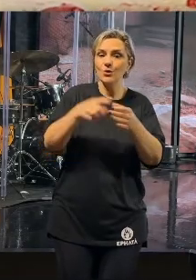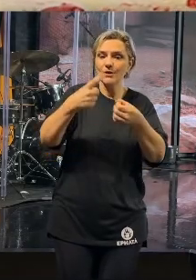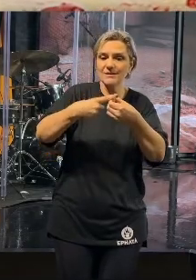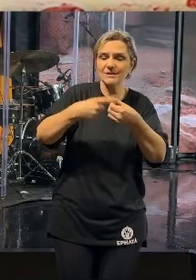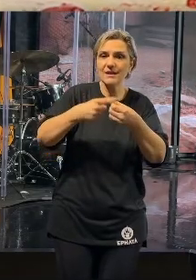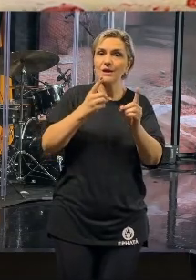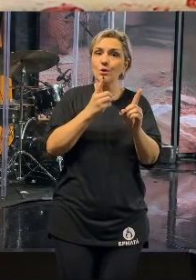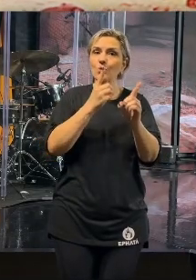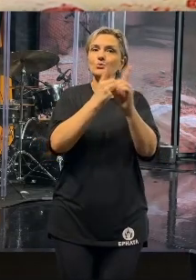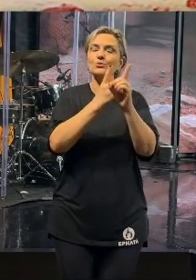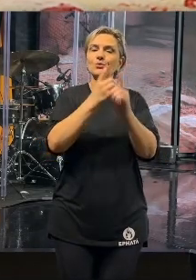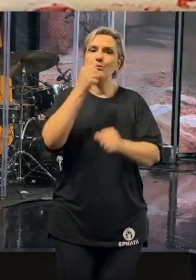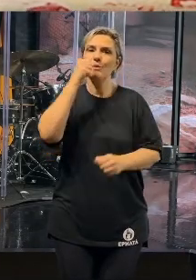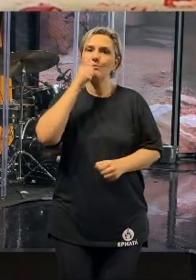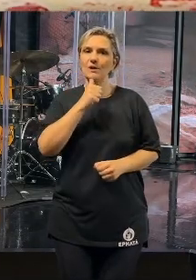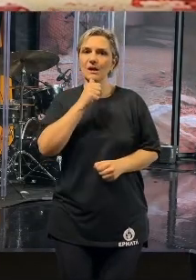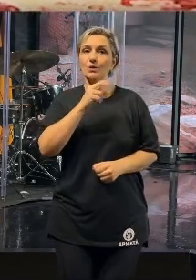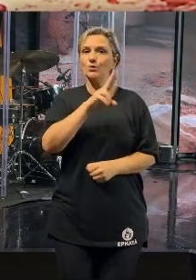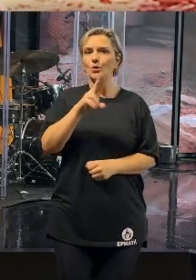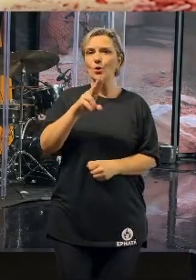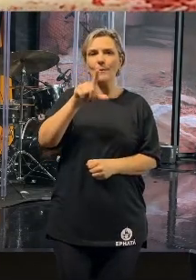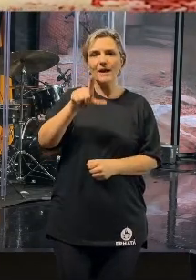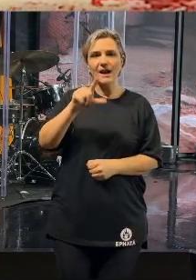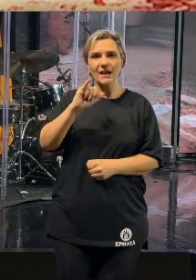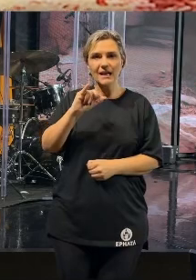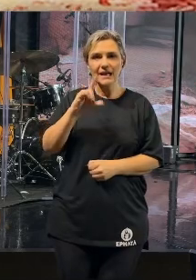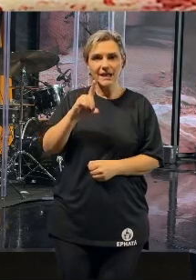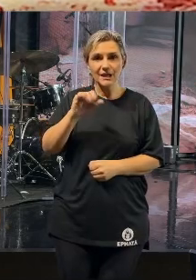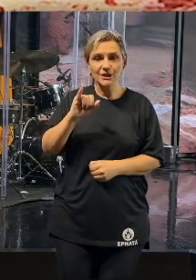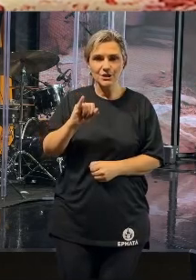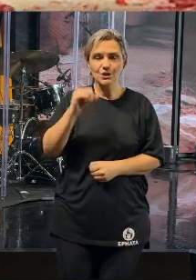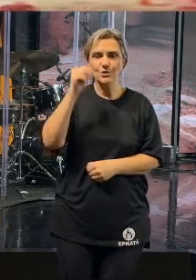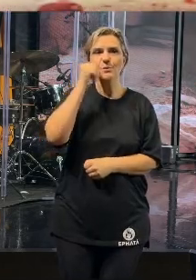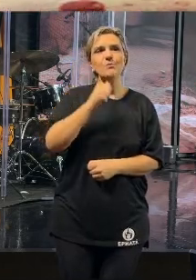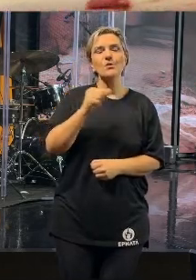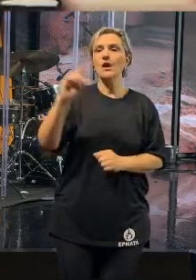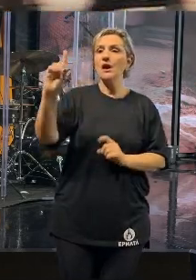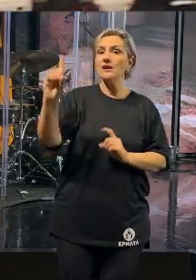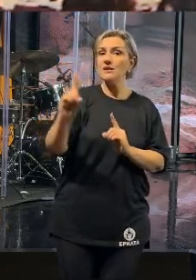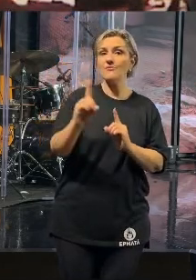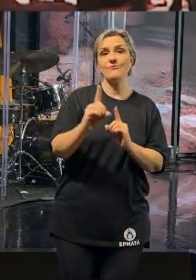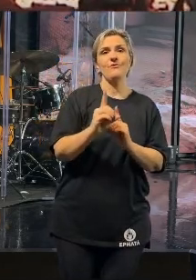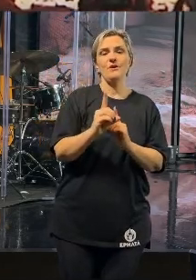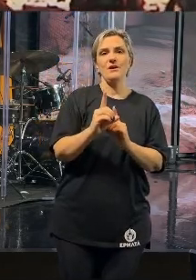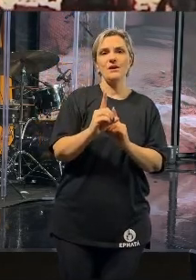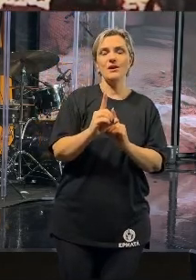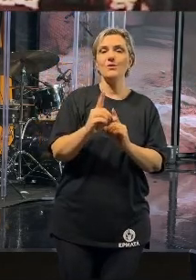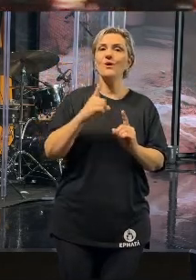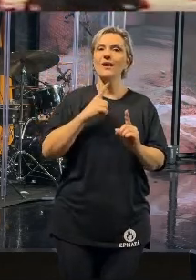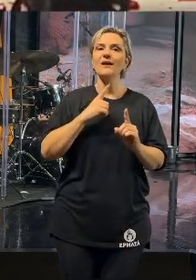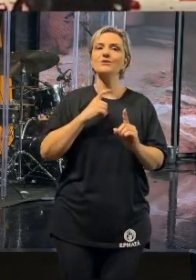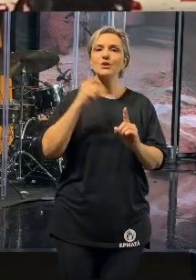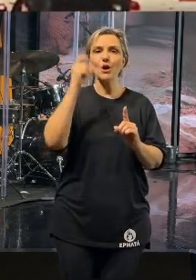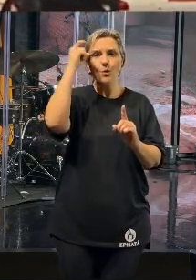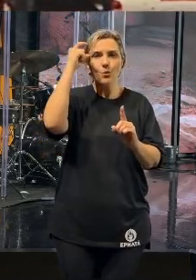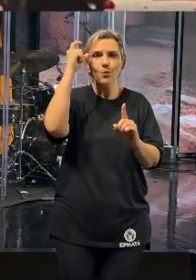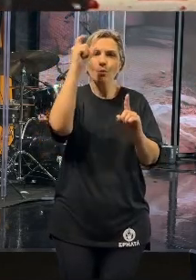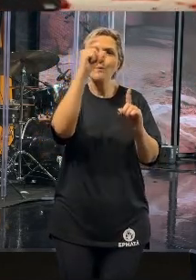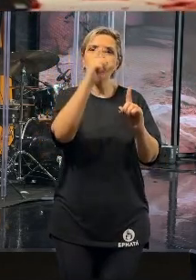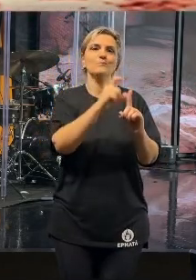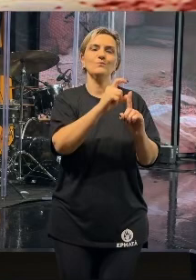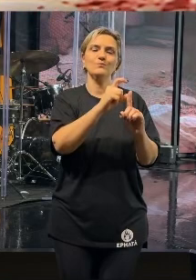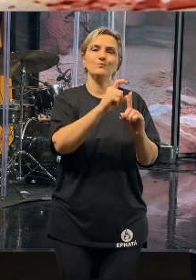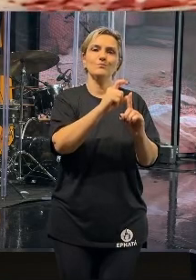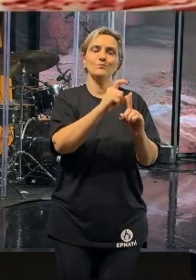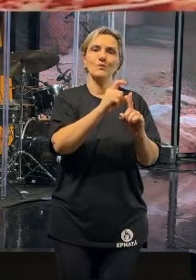com uma mulher chamada Lídia. Uma mulher que veio, que possuía, que